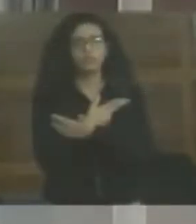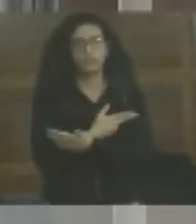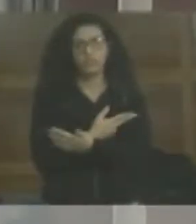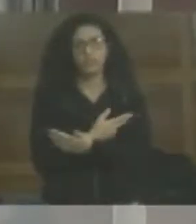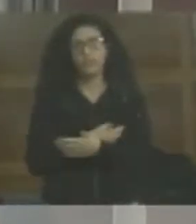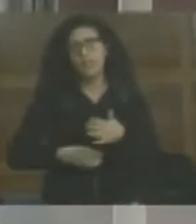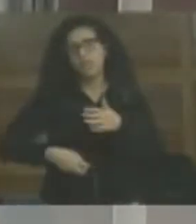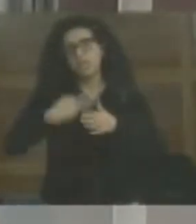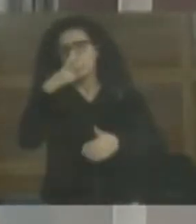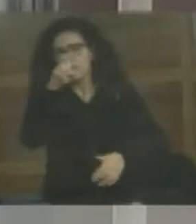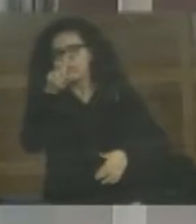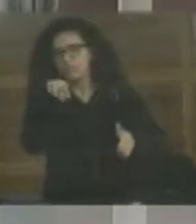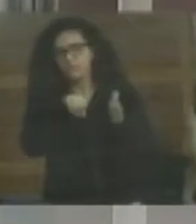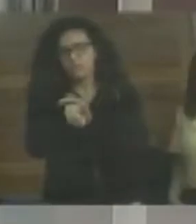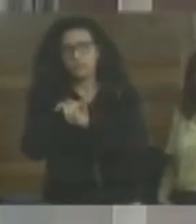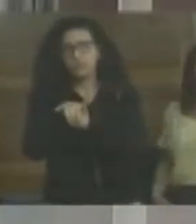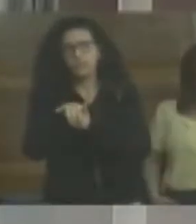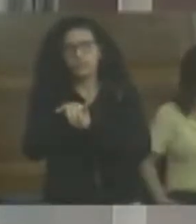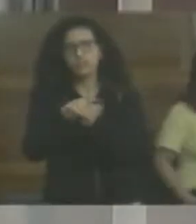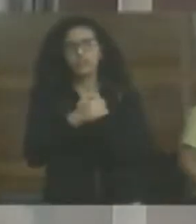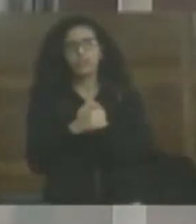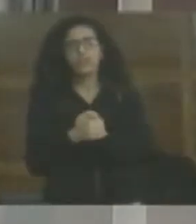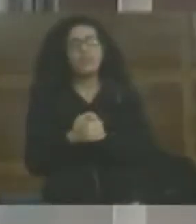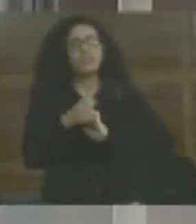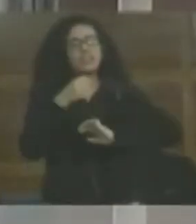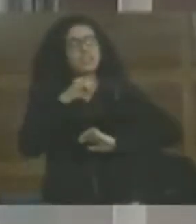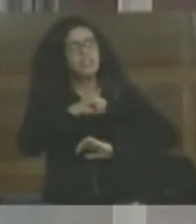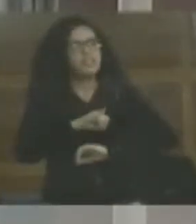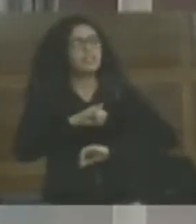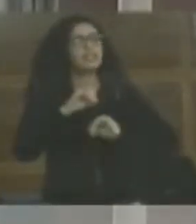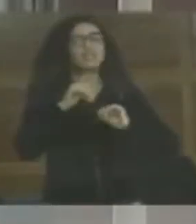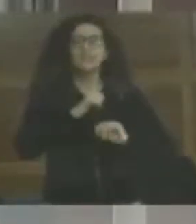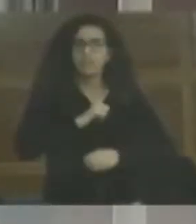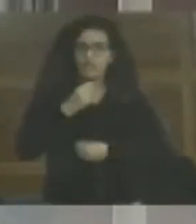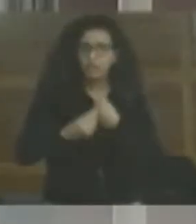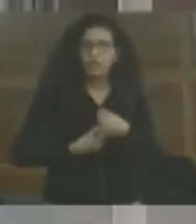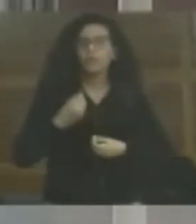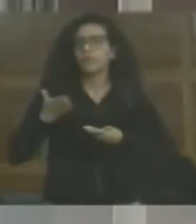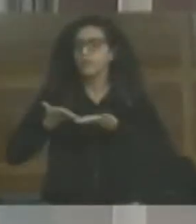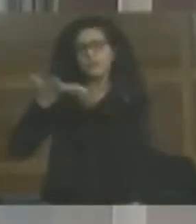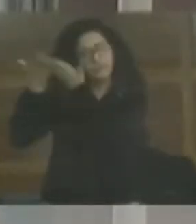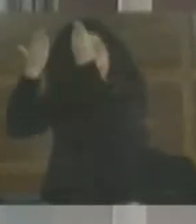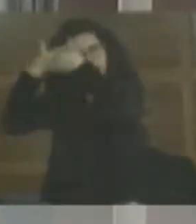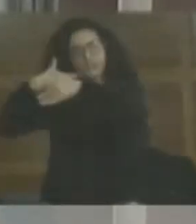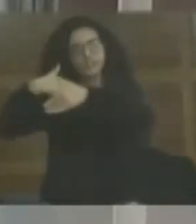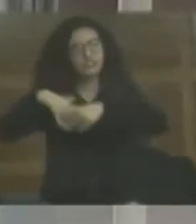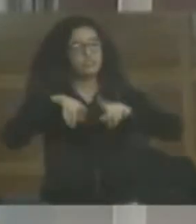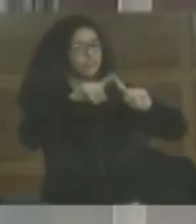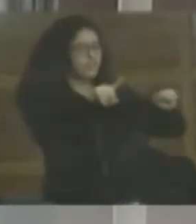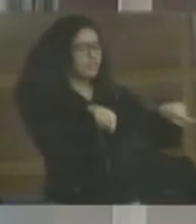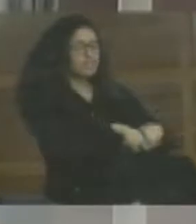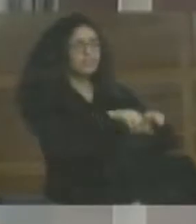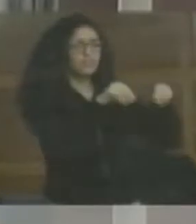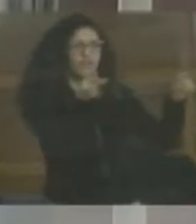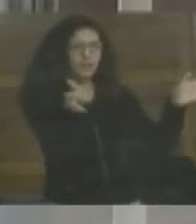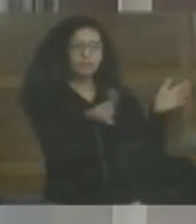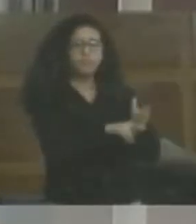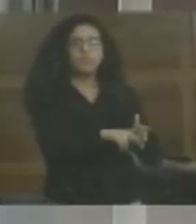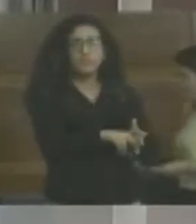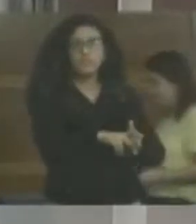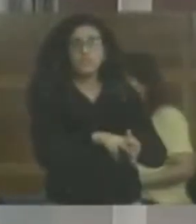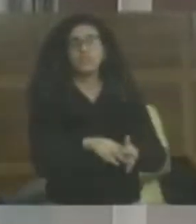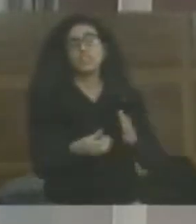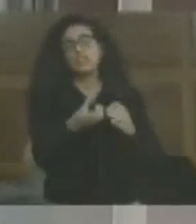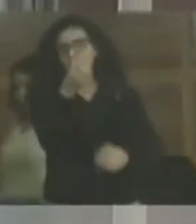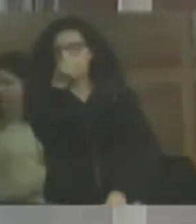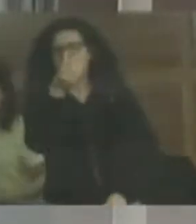para apresentação da contestação, se já se esgotou ou não? E o sexto, quando será publicada a portaria